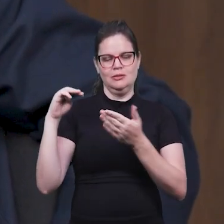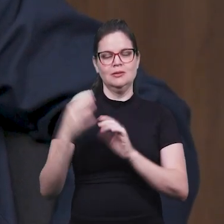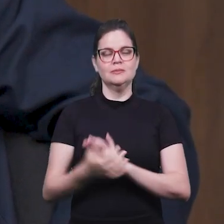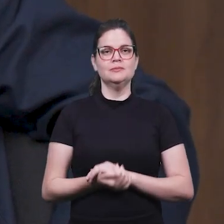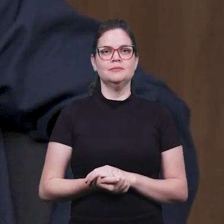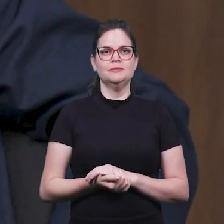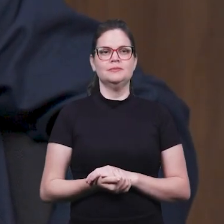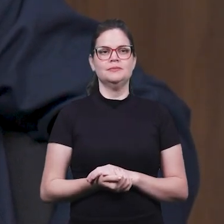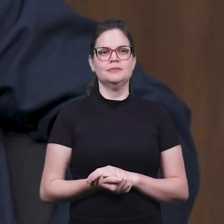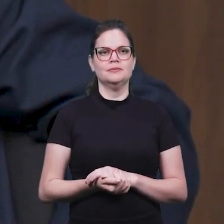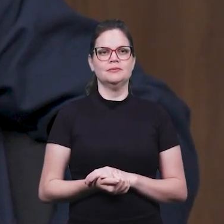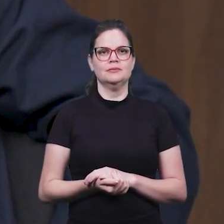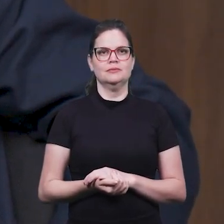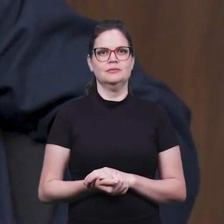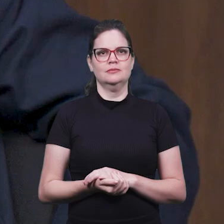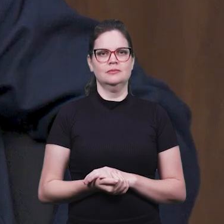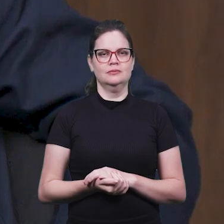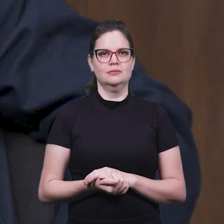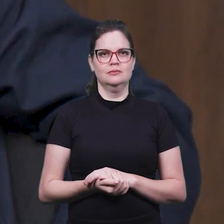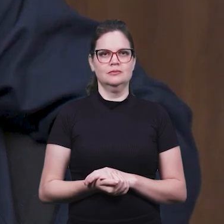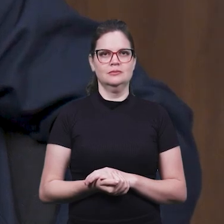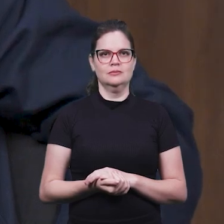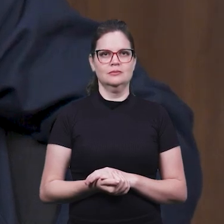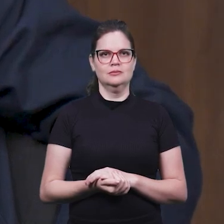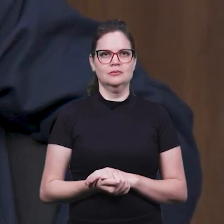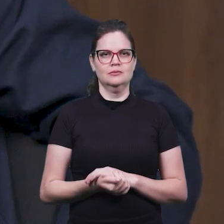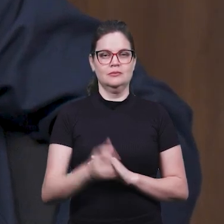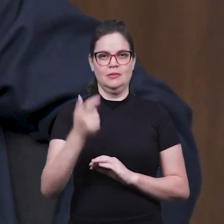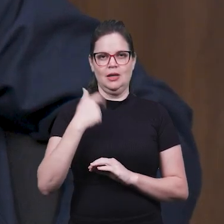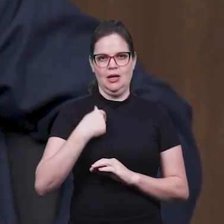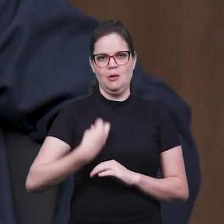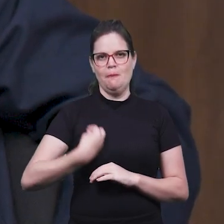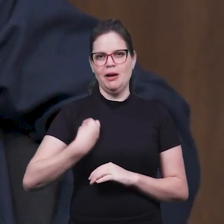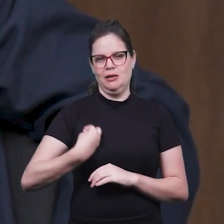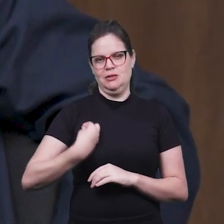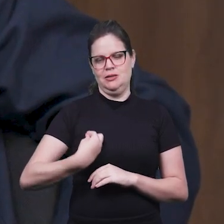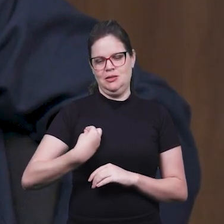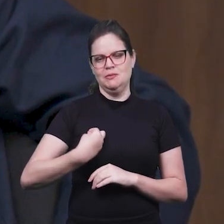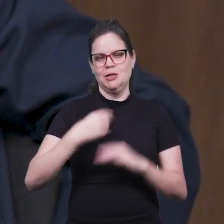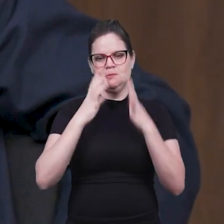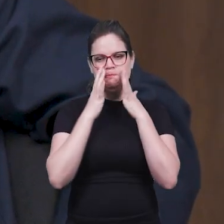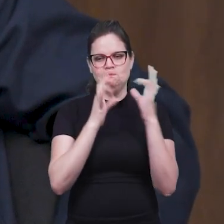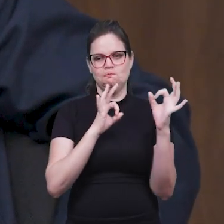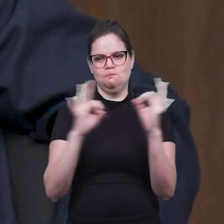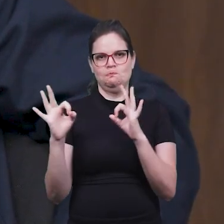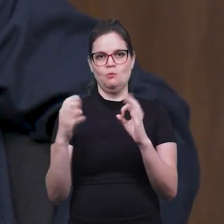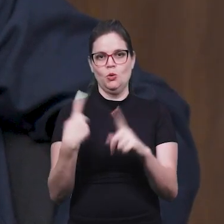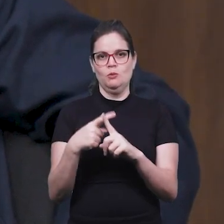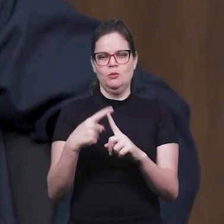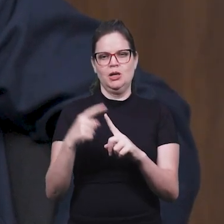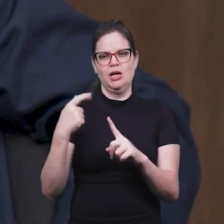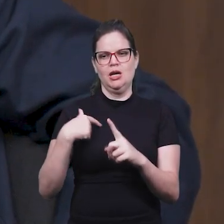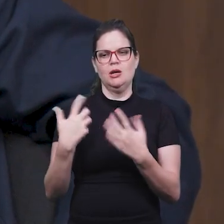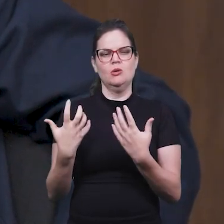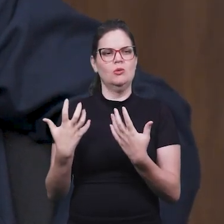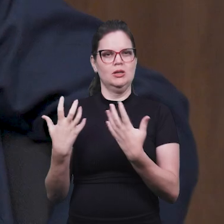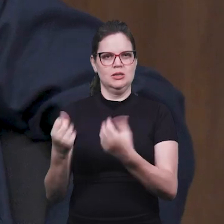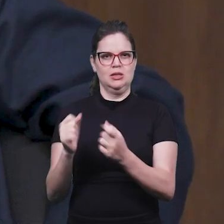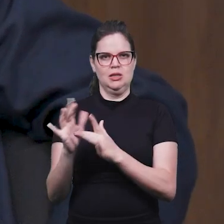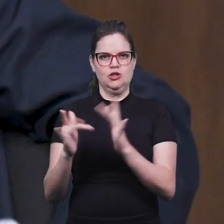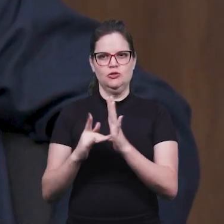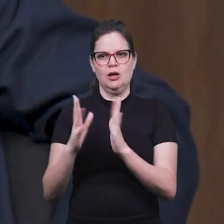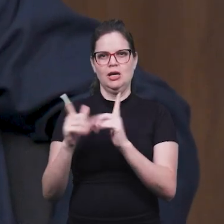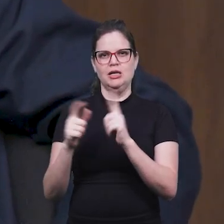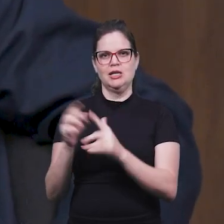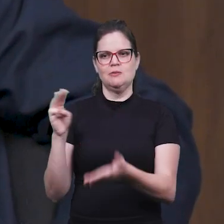início, eu participei do começo, né? Quando eu me converti, a igreja tinha 3 para 4 anos de idade. Elas